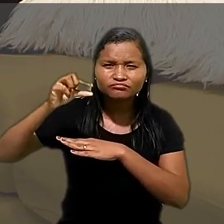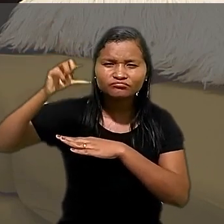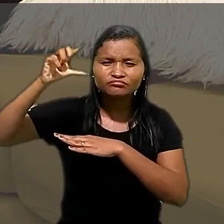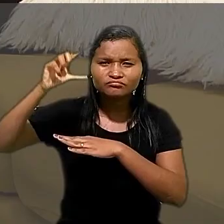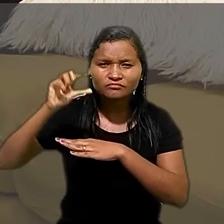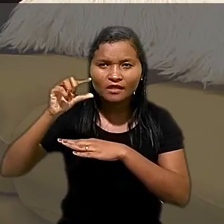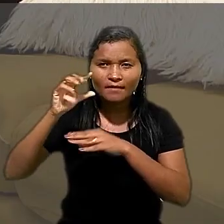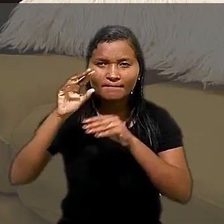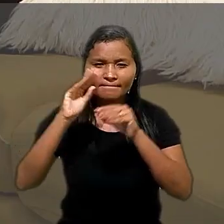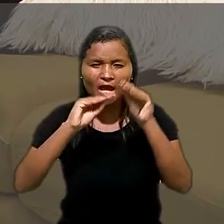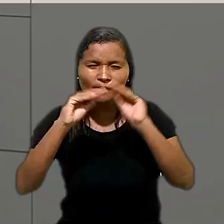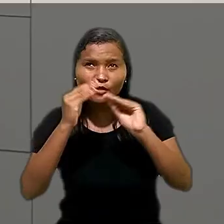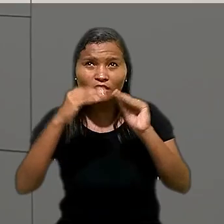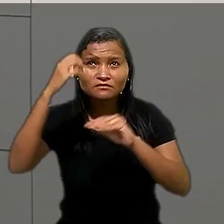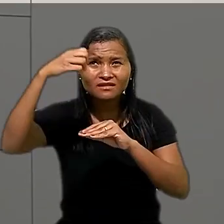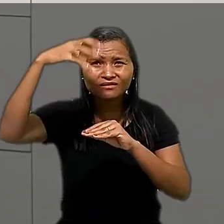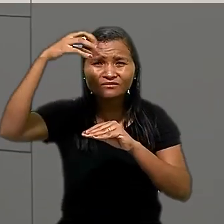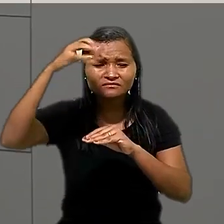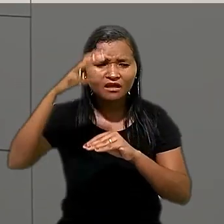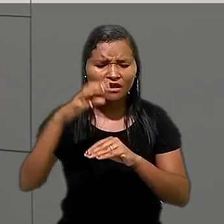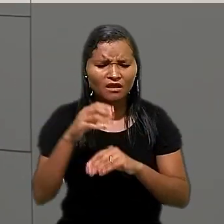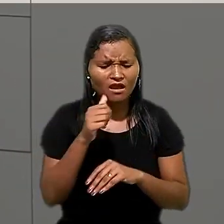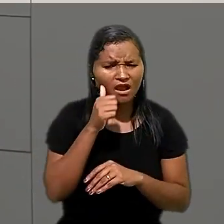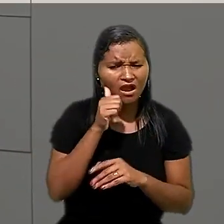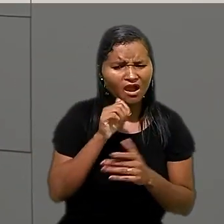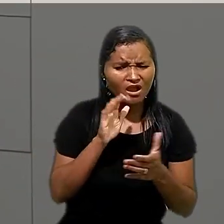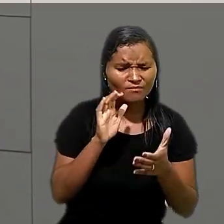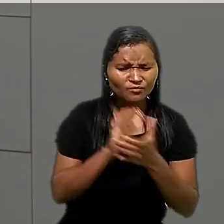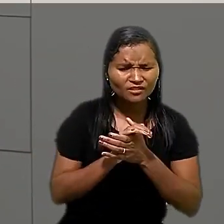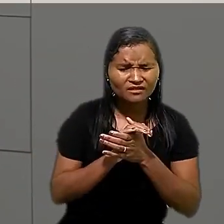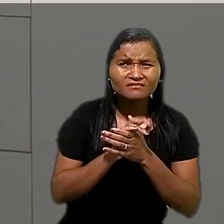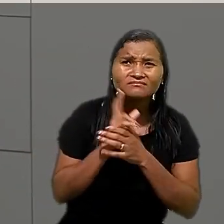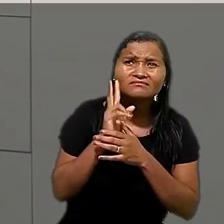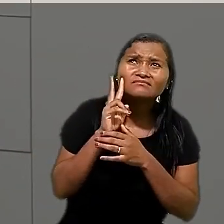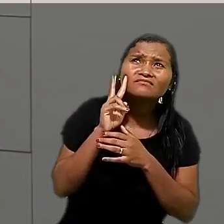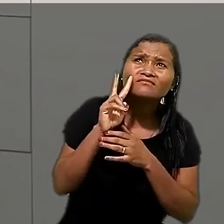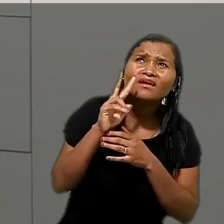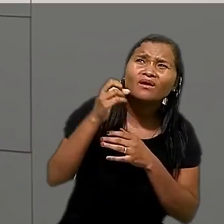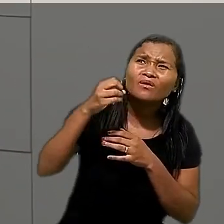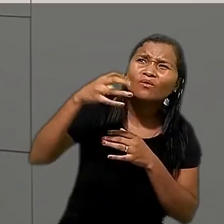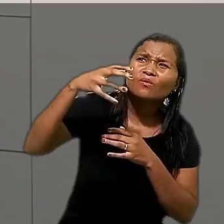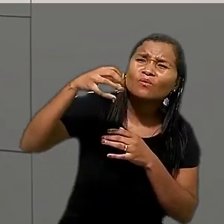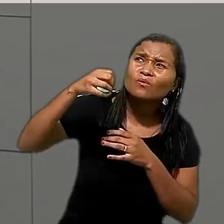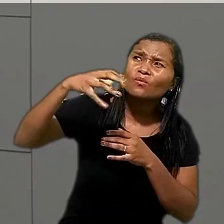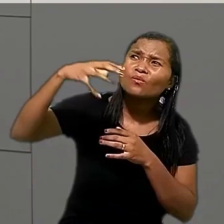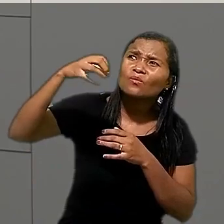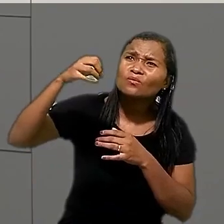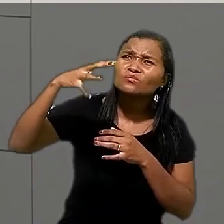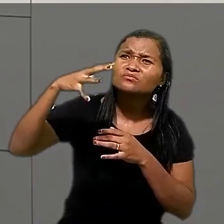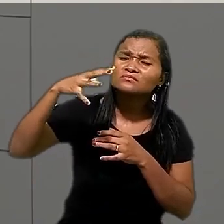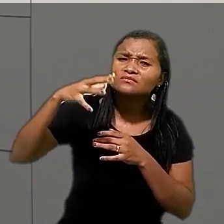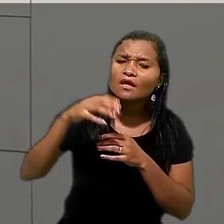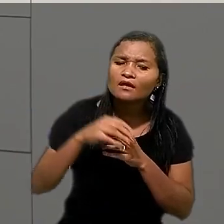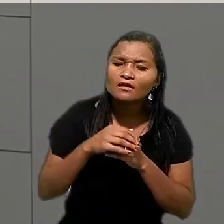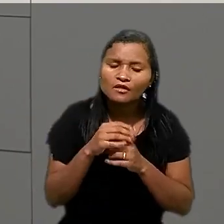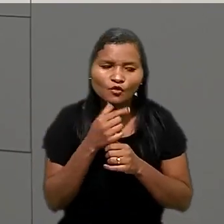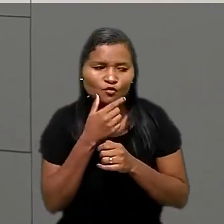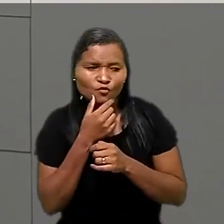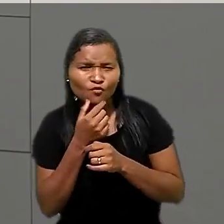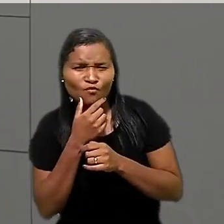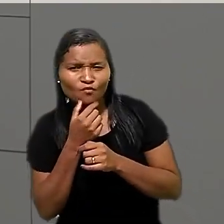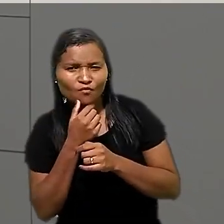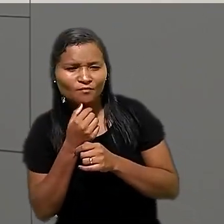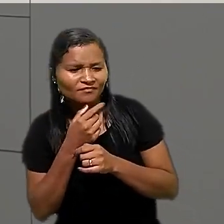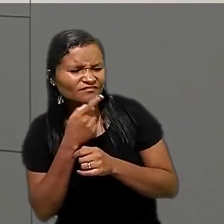ele vai fazer nessa manipulação da luz a esposa começa a notar as diferenças iluminação mas ele manipula ela